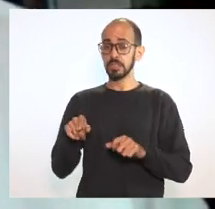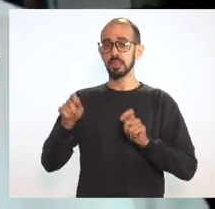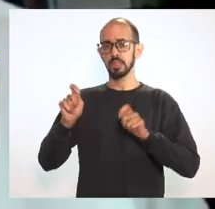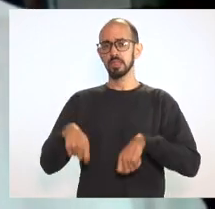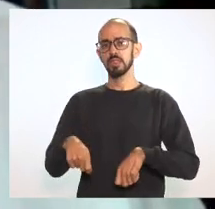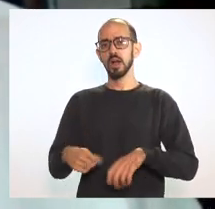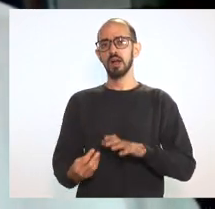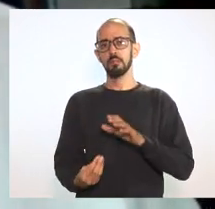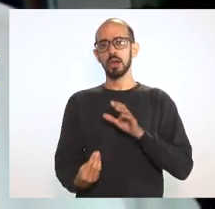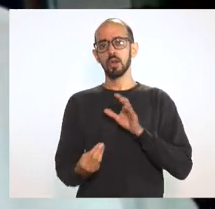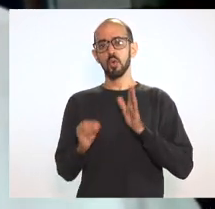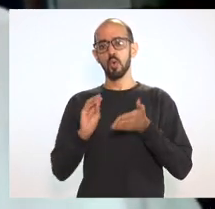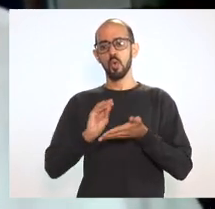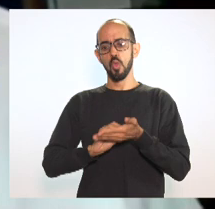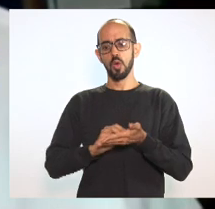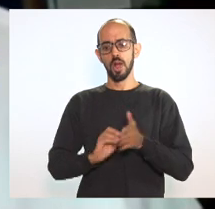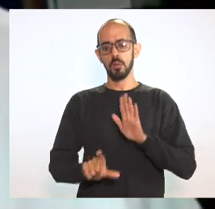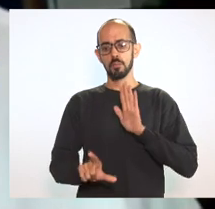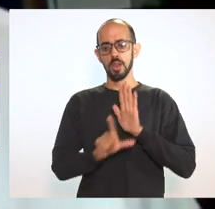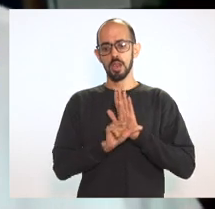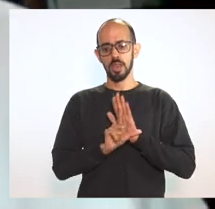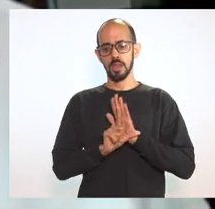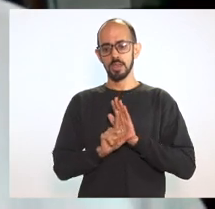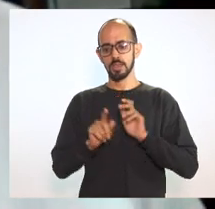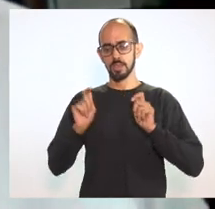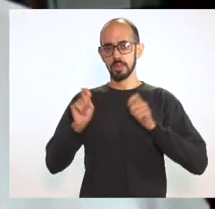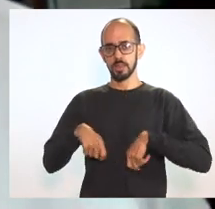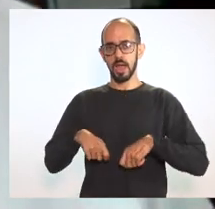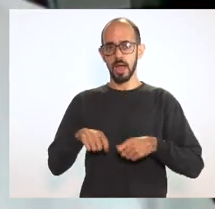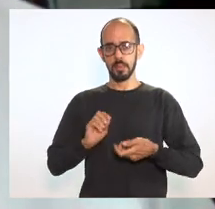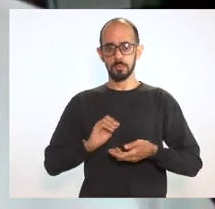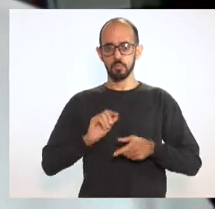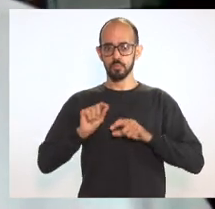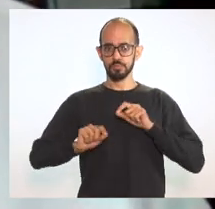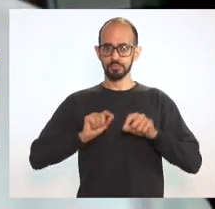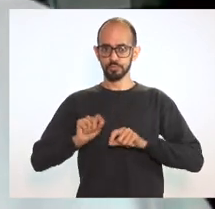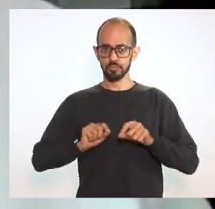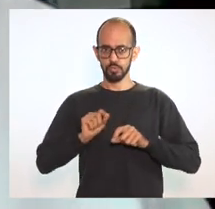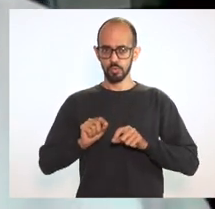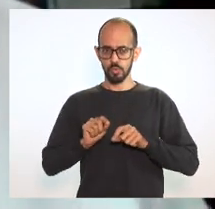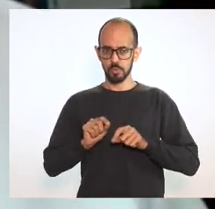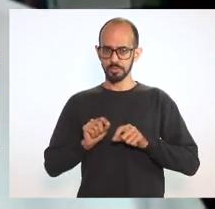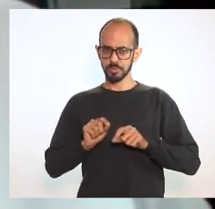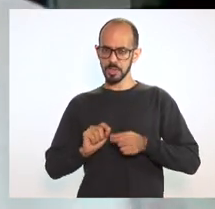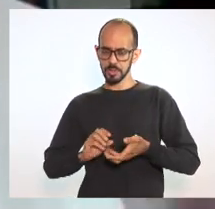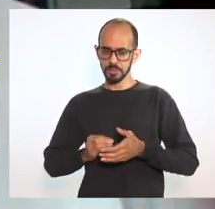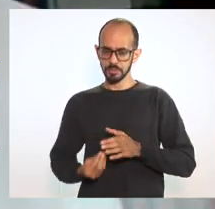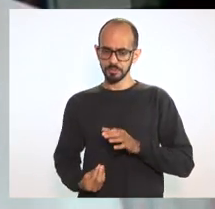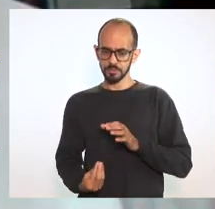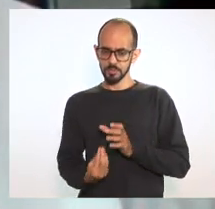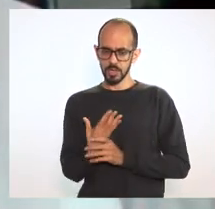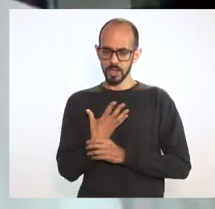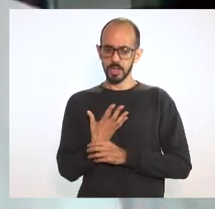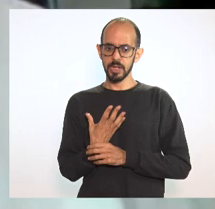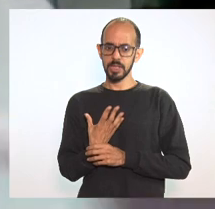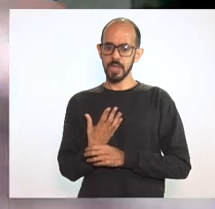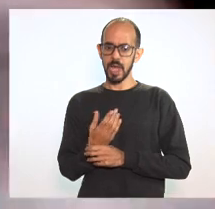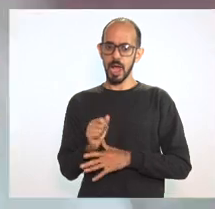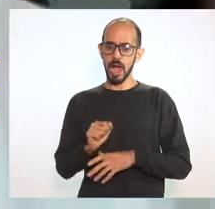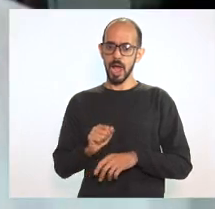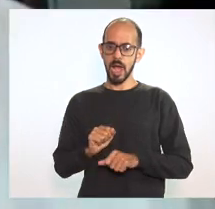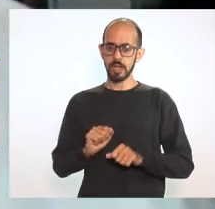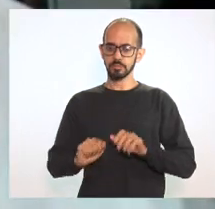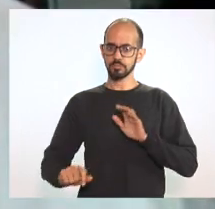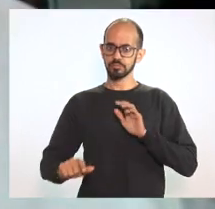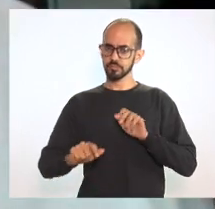disciplinar e padronizar esse tipo de atendimento, que possa aprofundar as soluções e deixar de trabalhar isso daí na